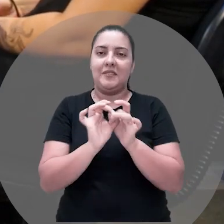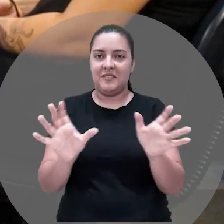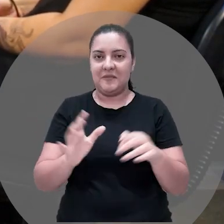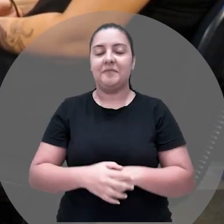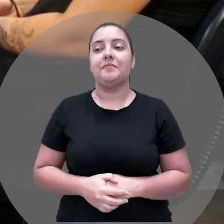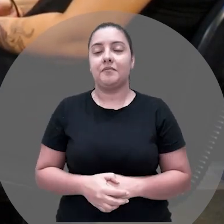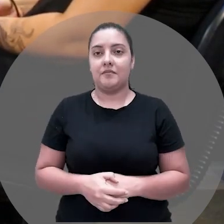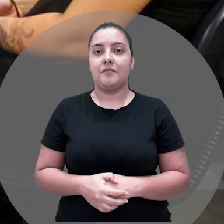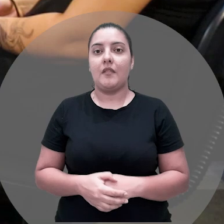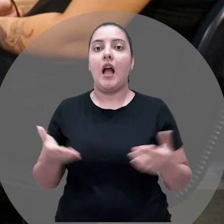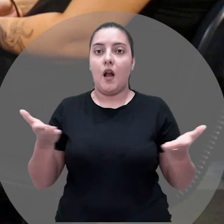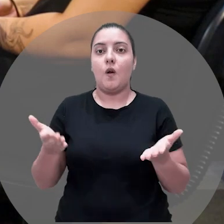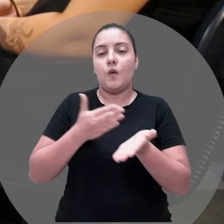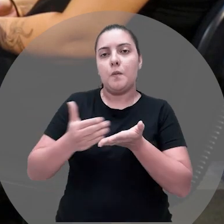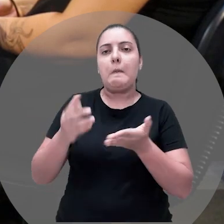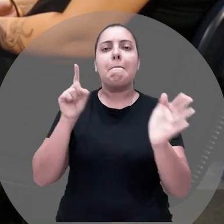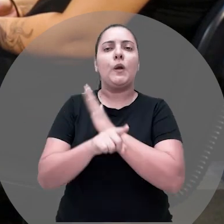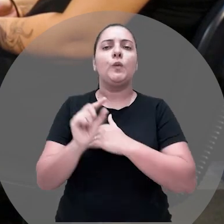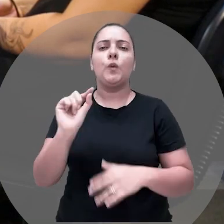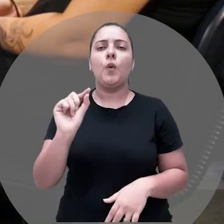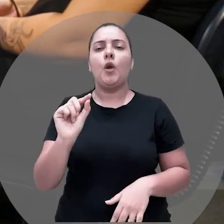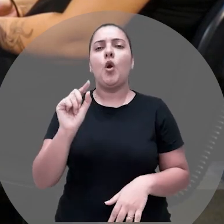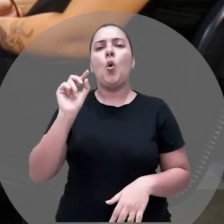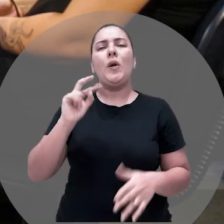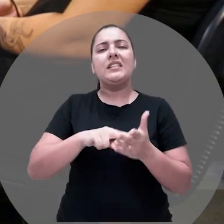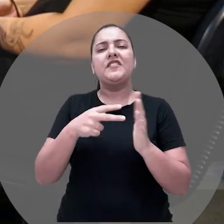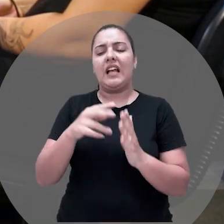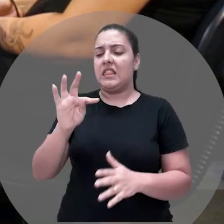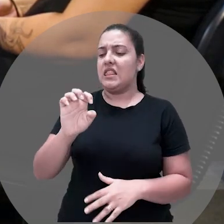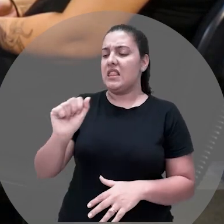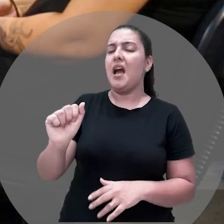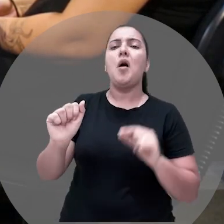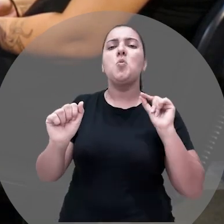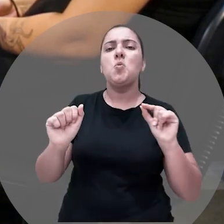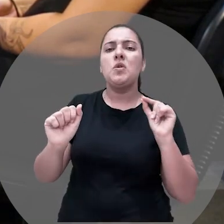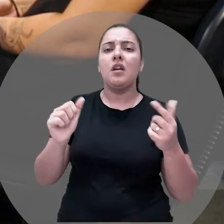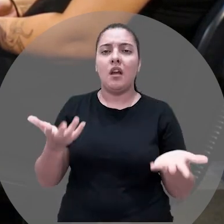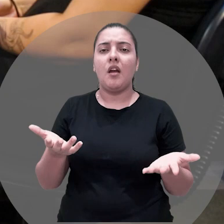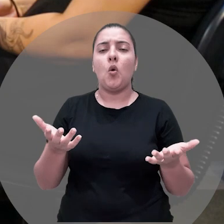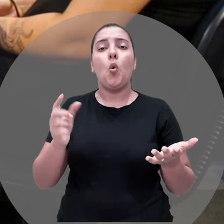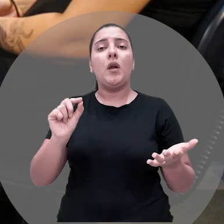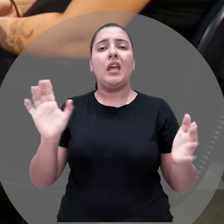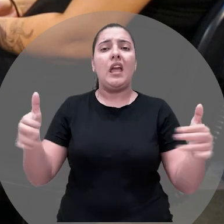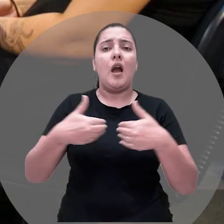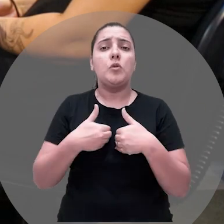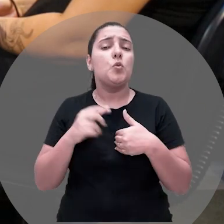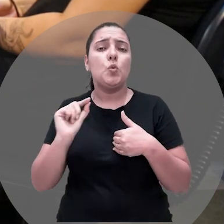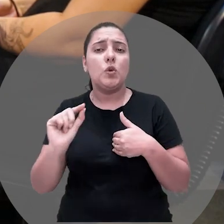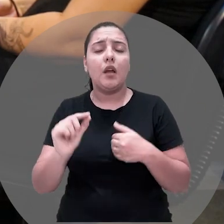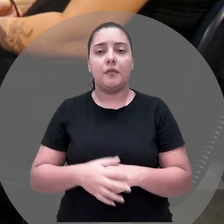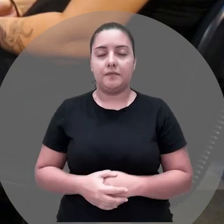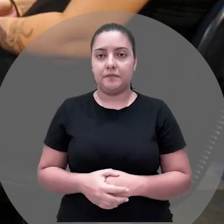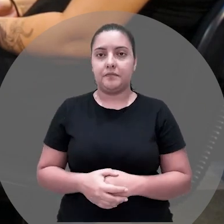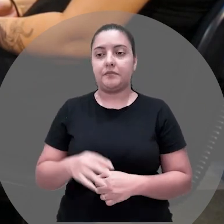todo lugar e aí a gente vai começar perguntando assim o que é o tea né assim o que é o transtorno né